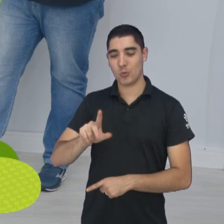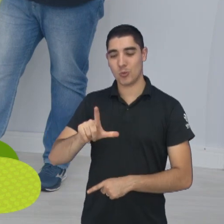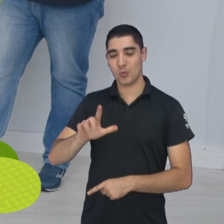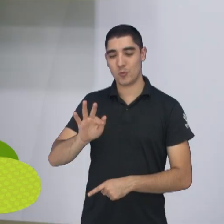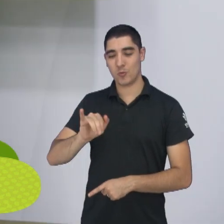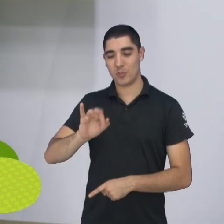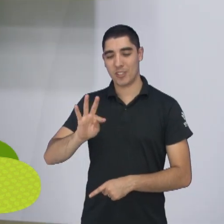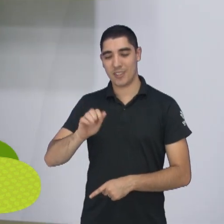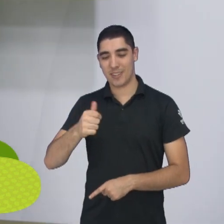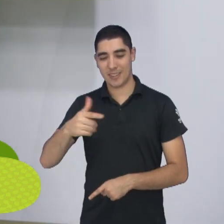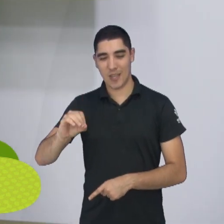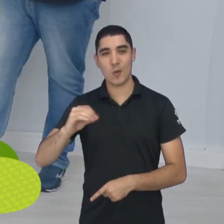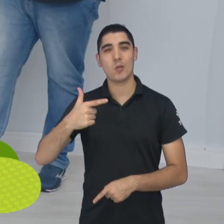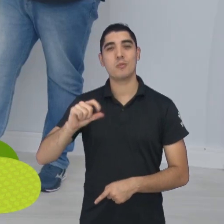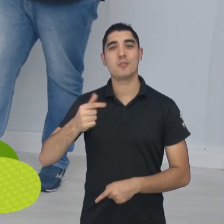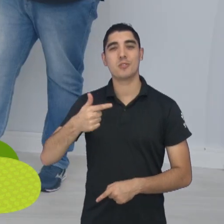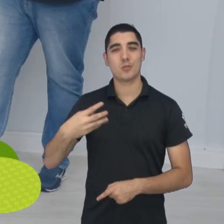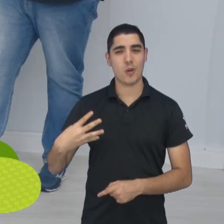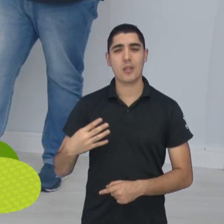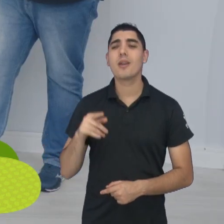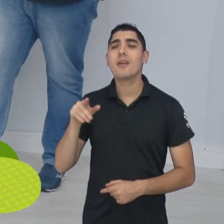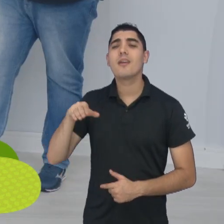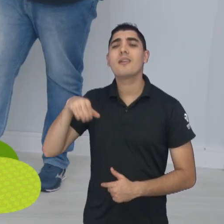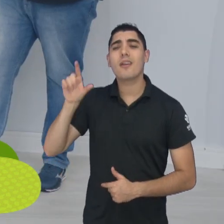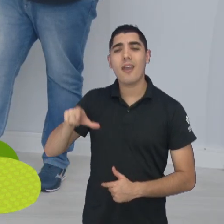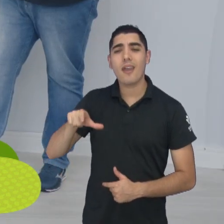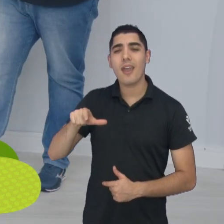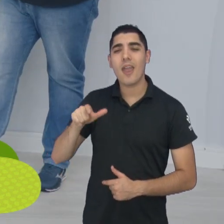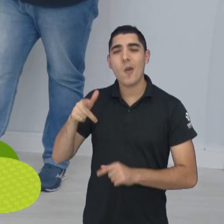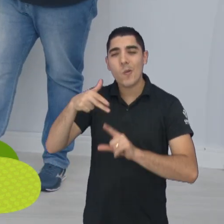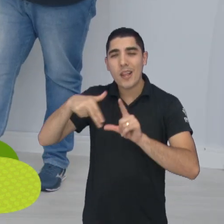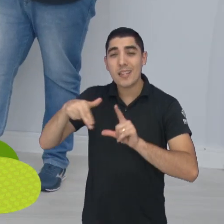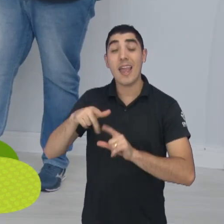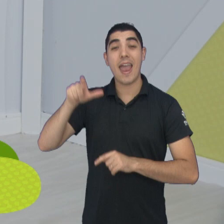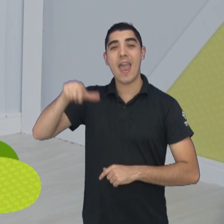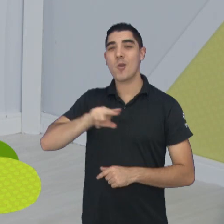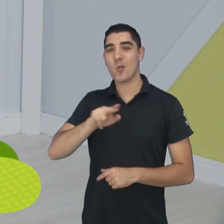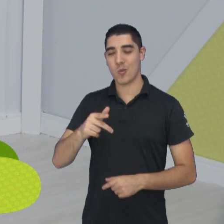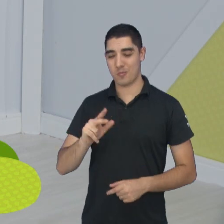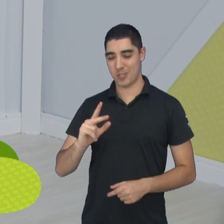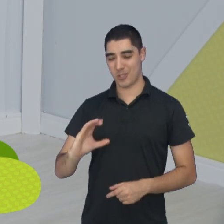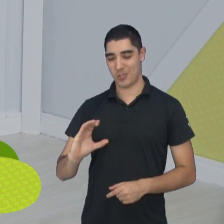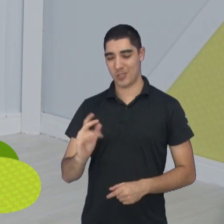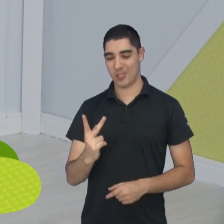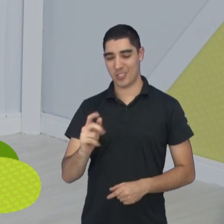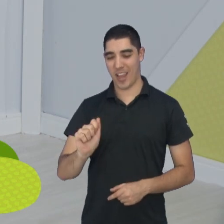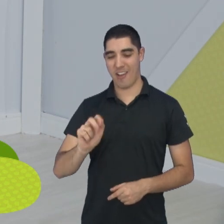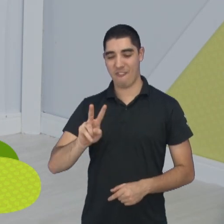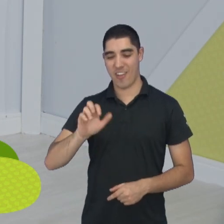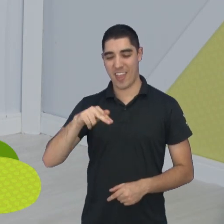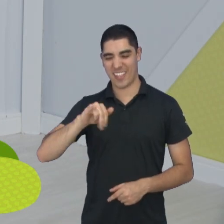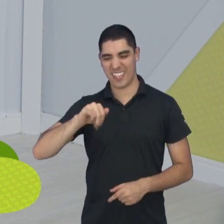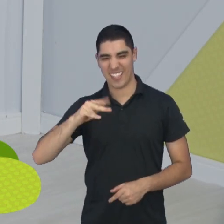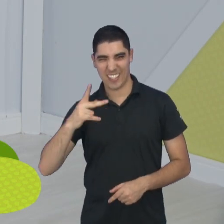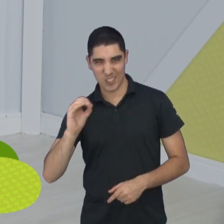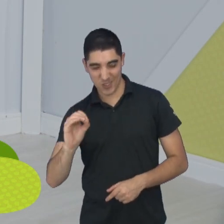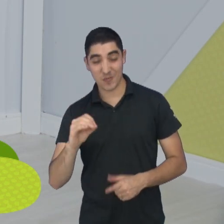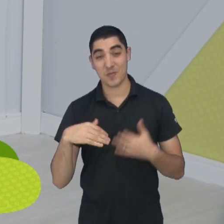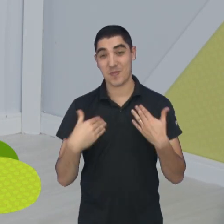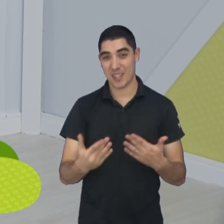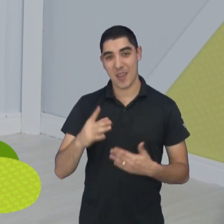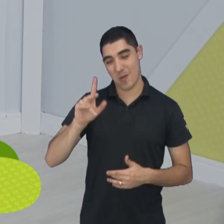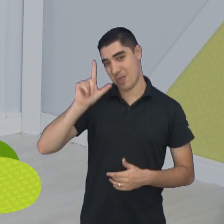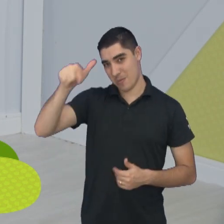Sulfitão 2024. E o mascote da Série A4 será o Chamequinho. Que beleza! E depois, na quarta-feira, o São José, quarta-feira, dia